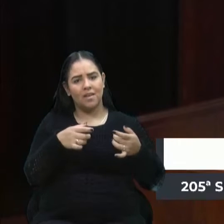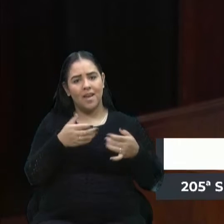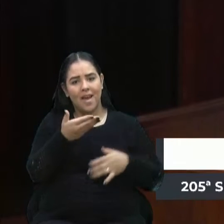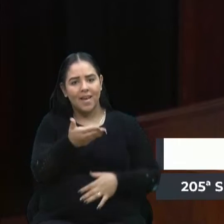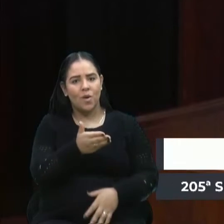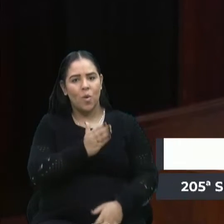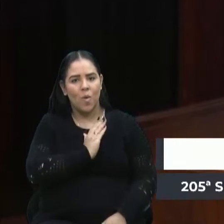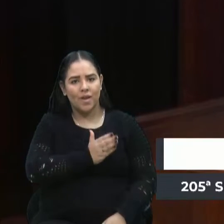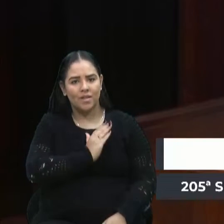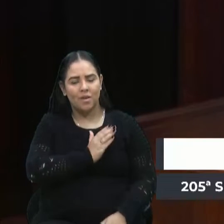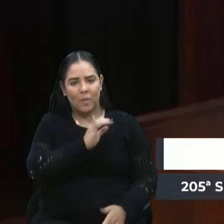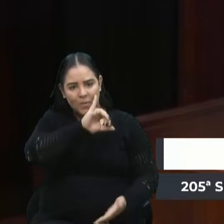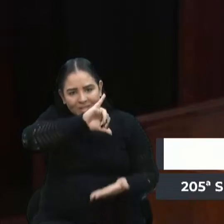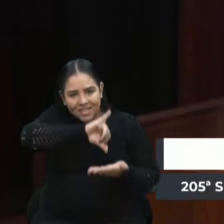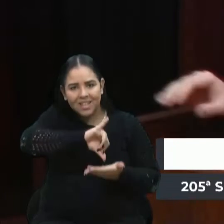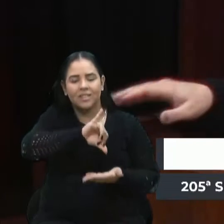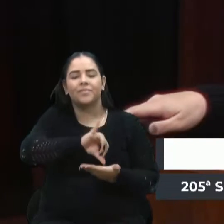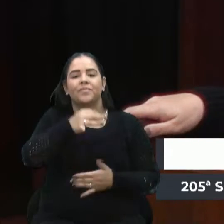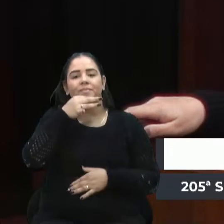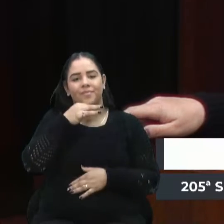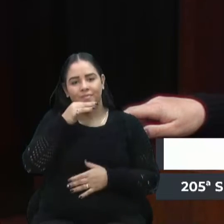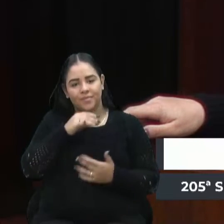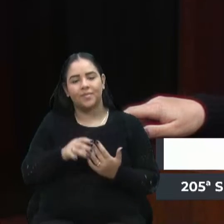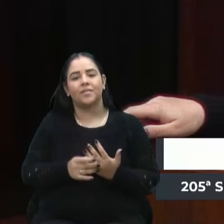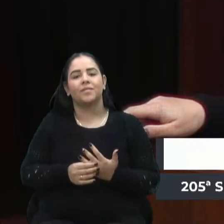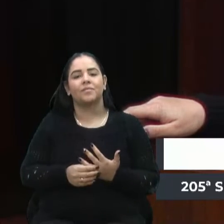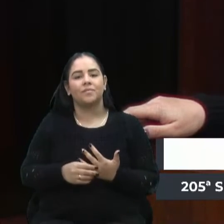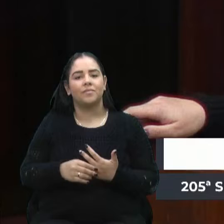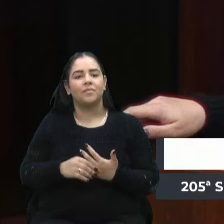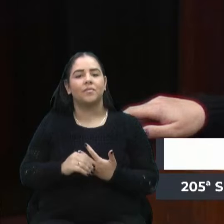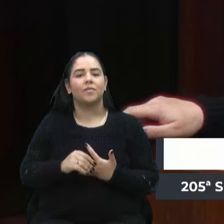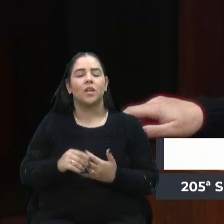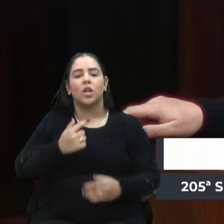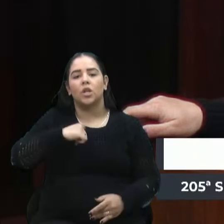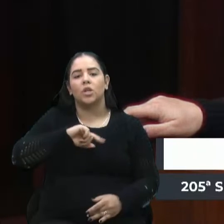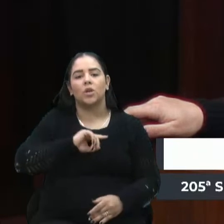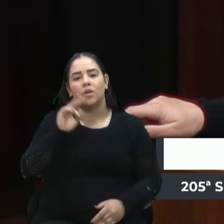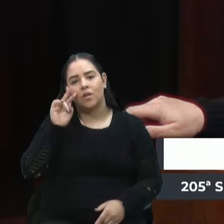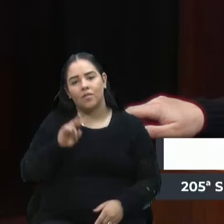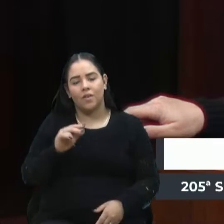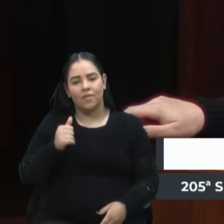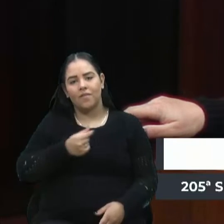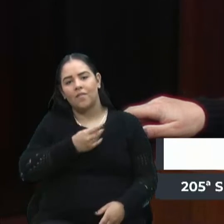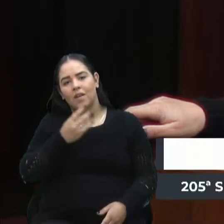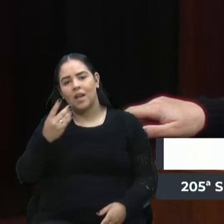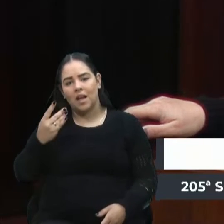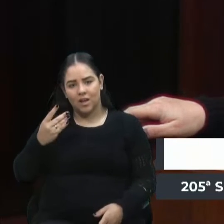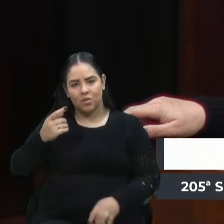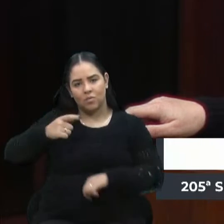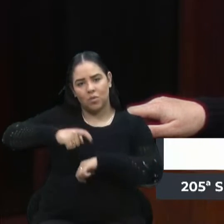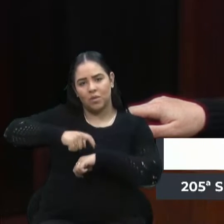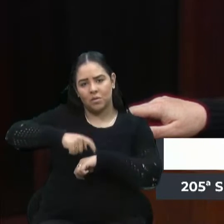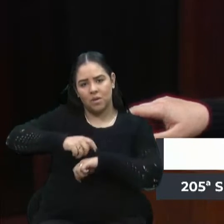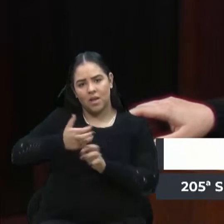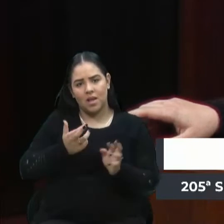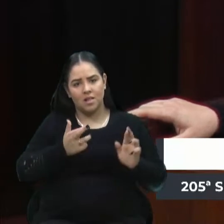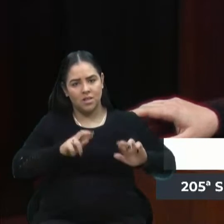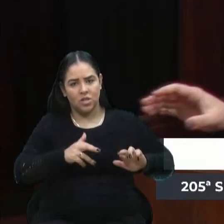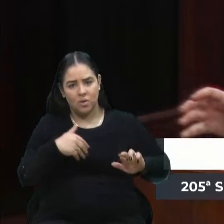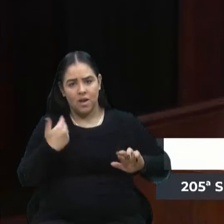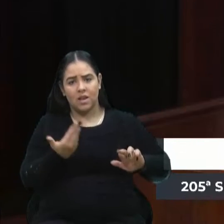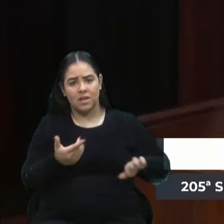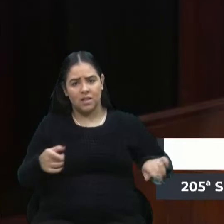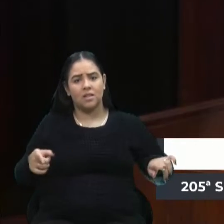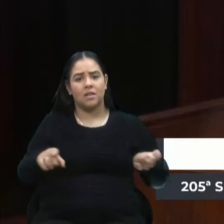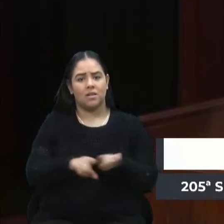área central de Caxias do Sul. E a gente viu em diversos momentos, né, o quanto aquela região também foi, né, uma